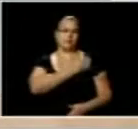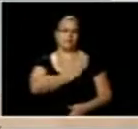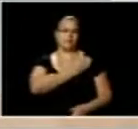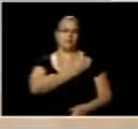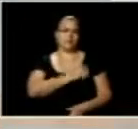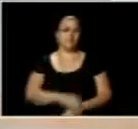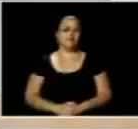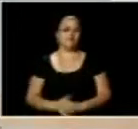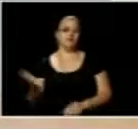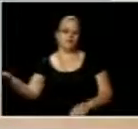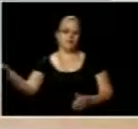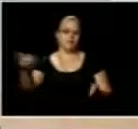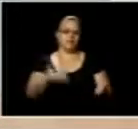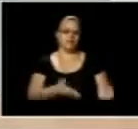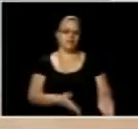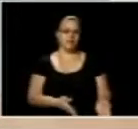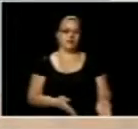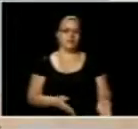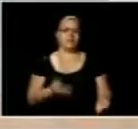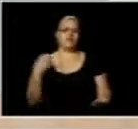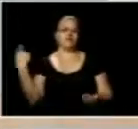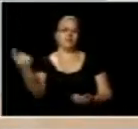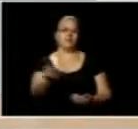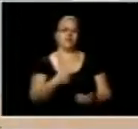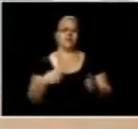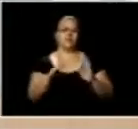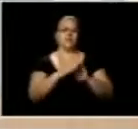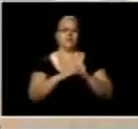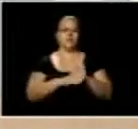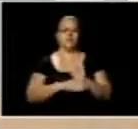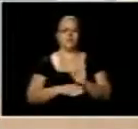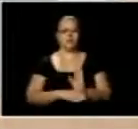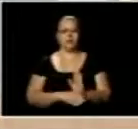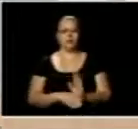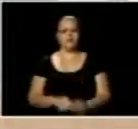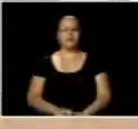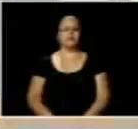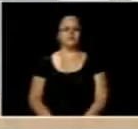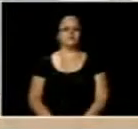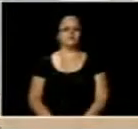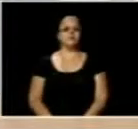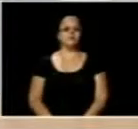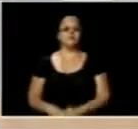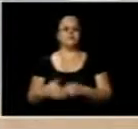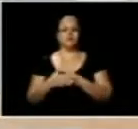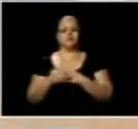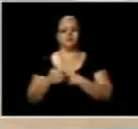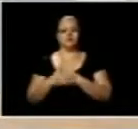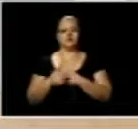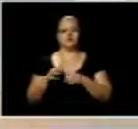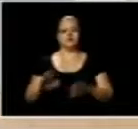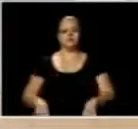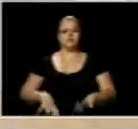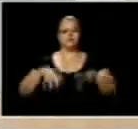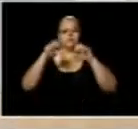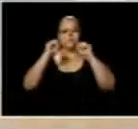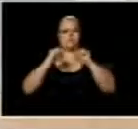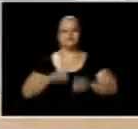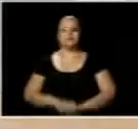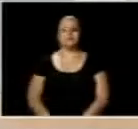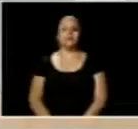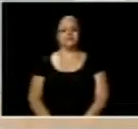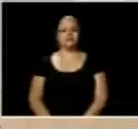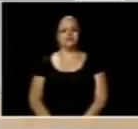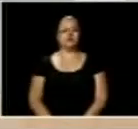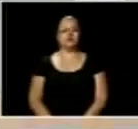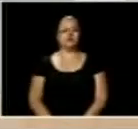as sessões, dando aquela demonstração de apreço por essa casa. Senhor presidente, eu queria